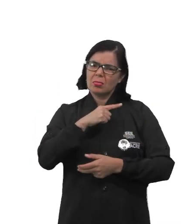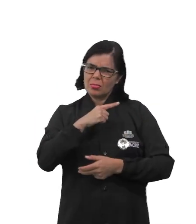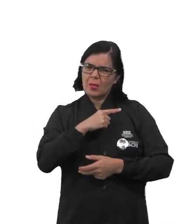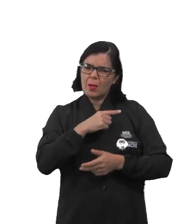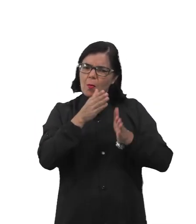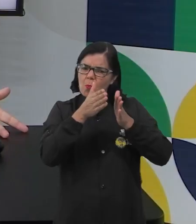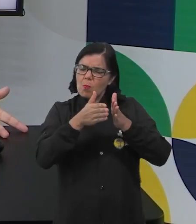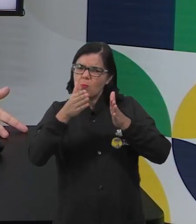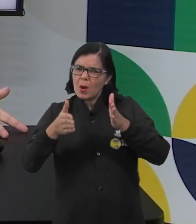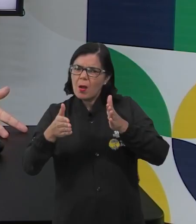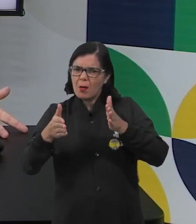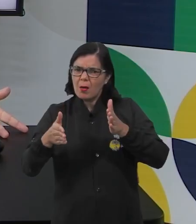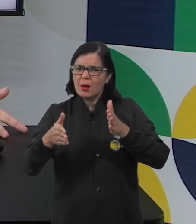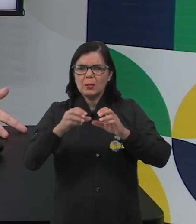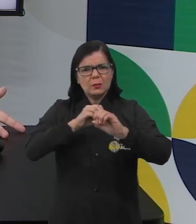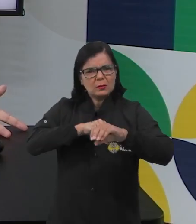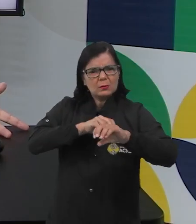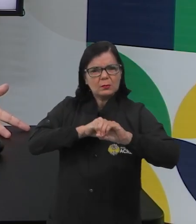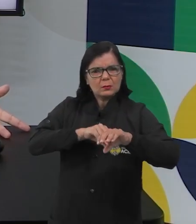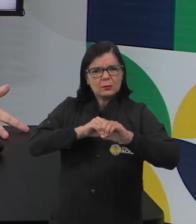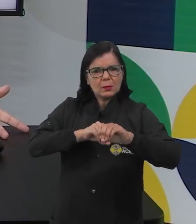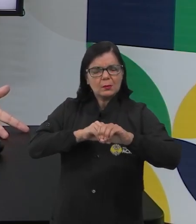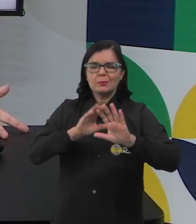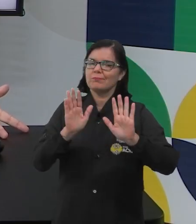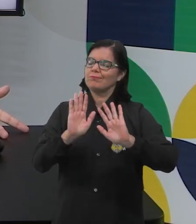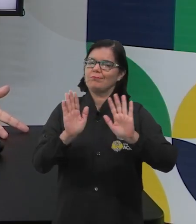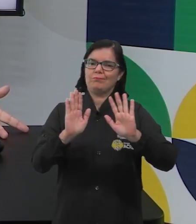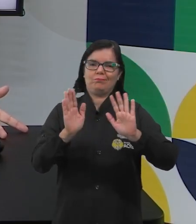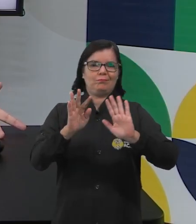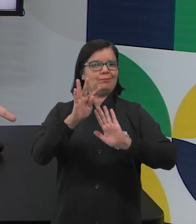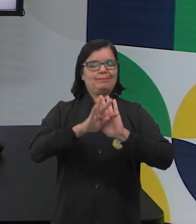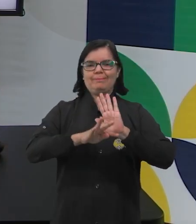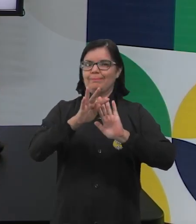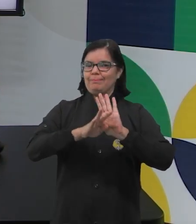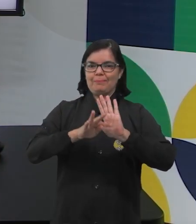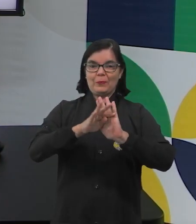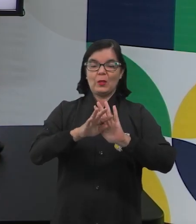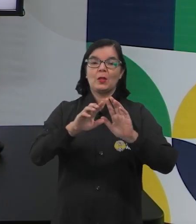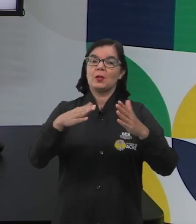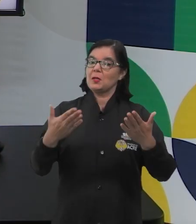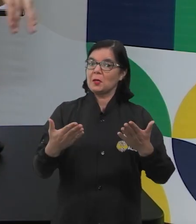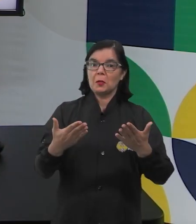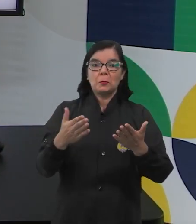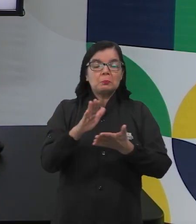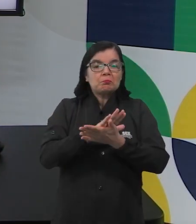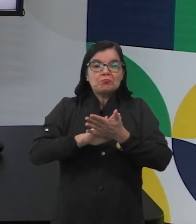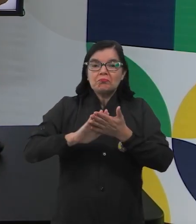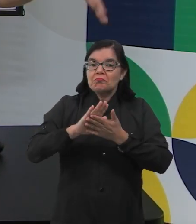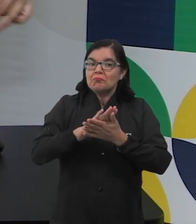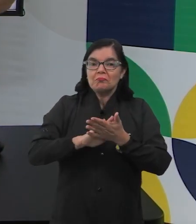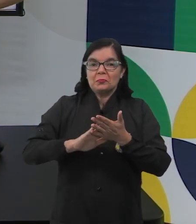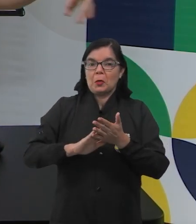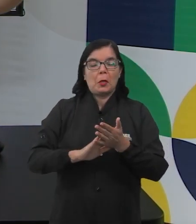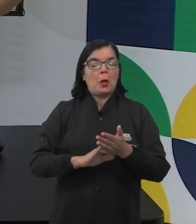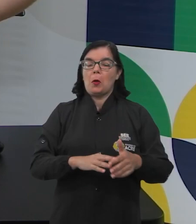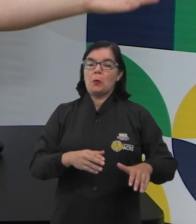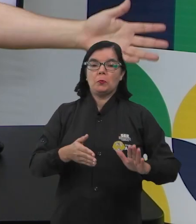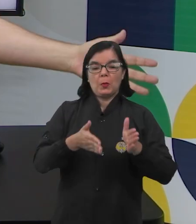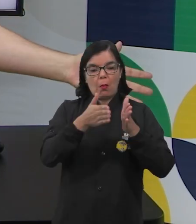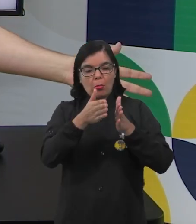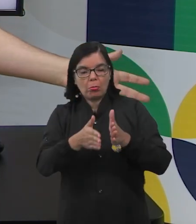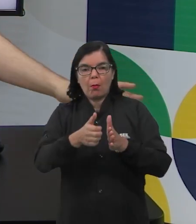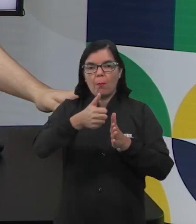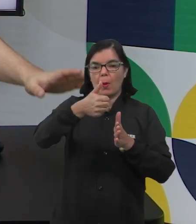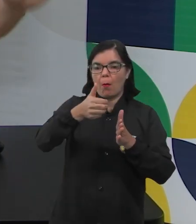gente? Tem etapas nesse texto? Não, esse texto ele está sendo... Inclusive, ele não tem uma etapa 1, etapa 2,